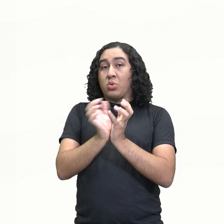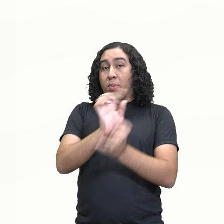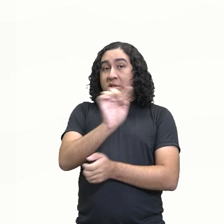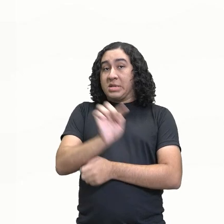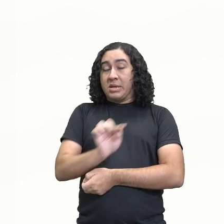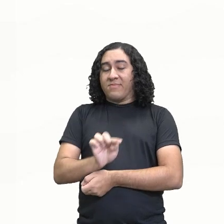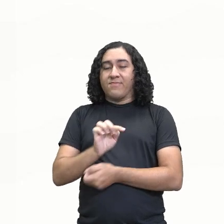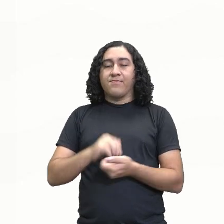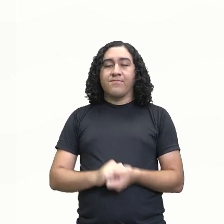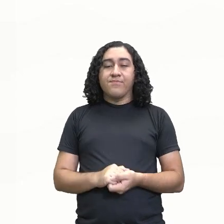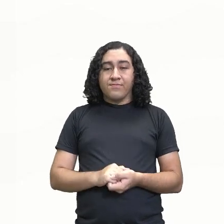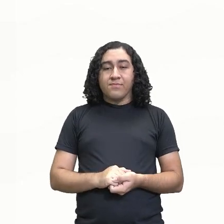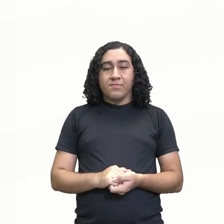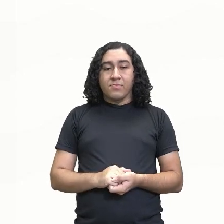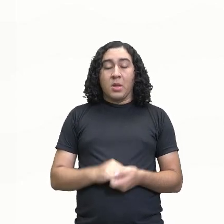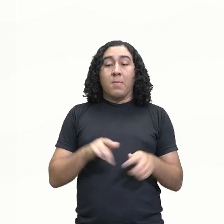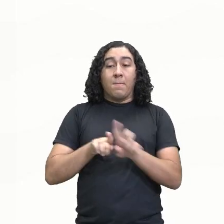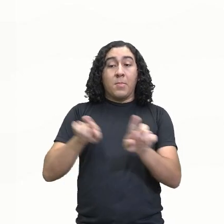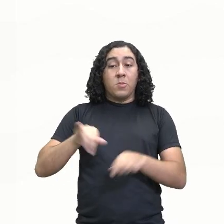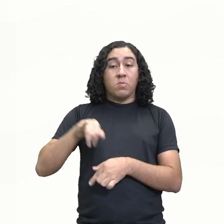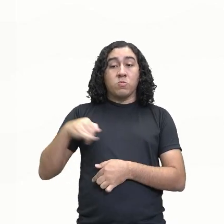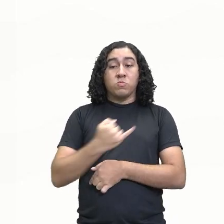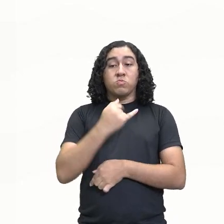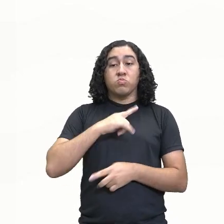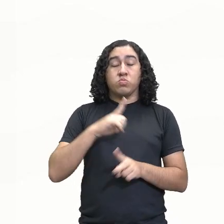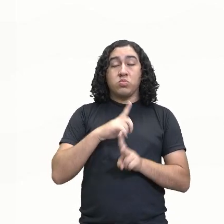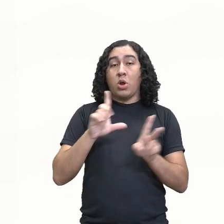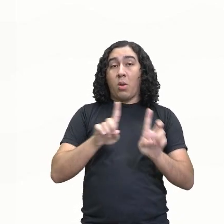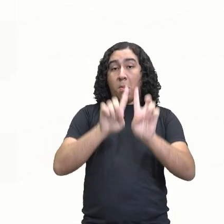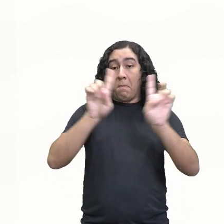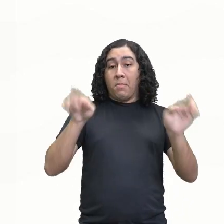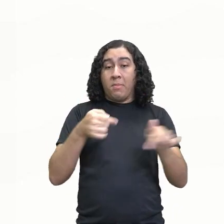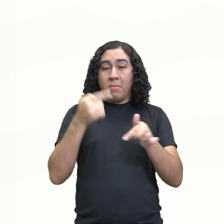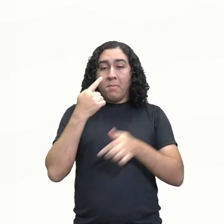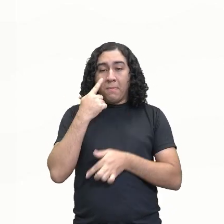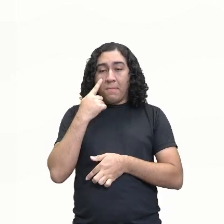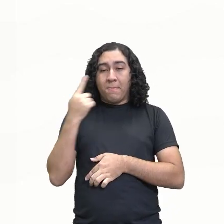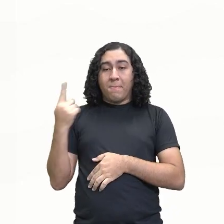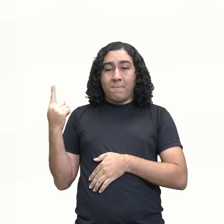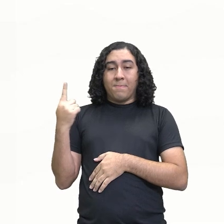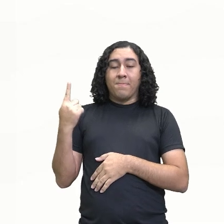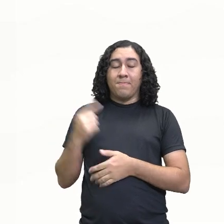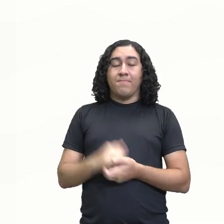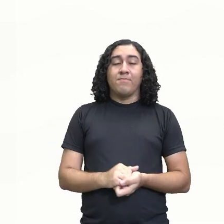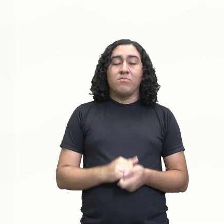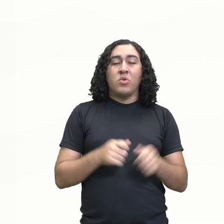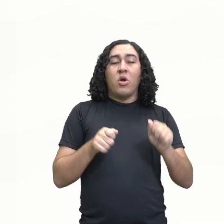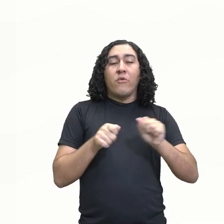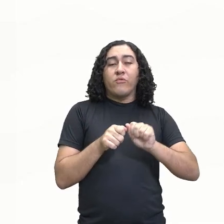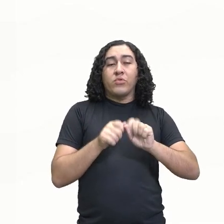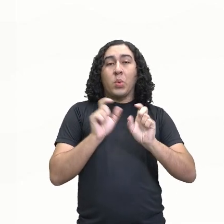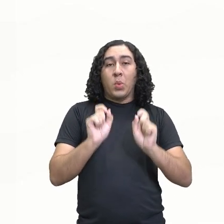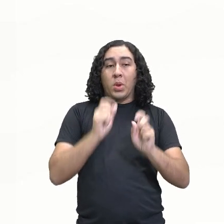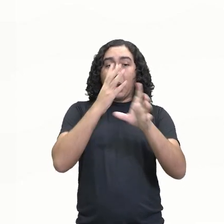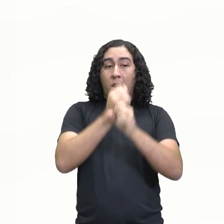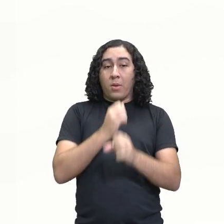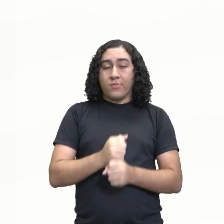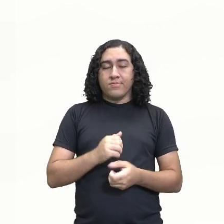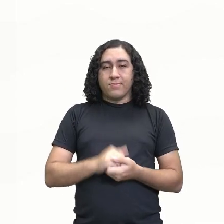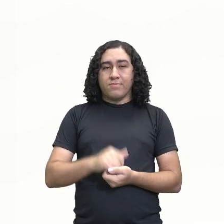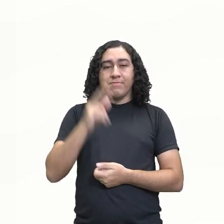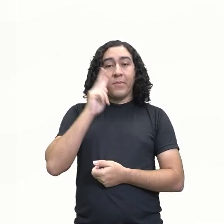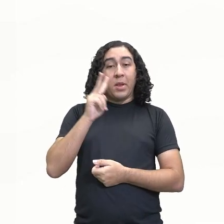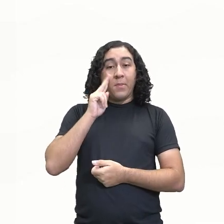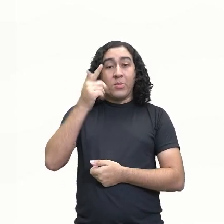no ciclo, só que aqui eu vou aproveitar esse parêntese aí que apareceu e vou fazer o seguinte, vou relembrar